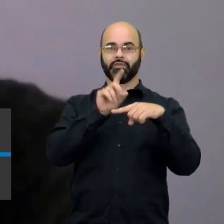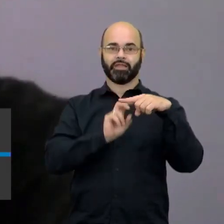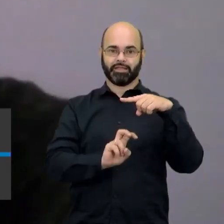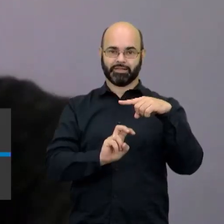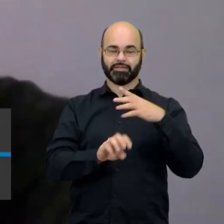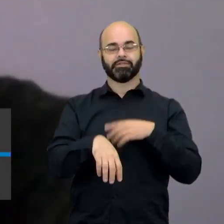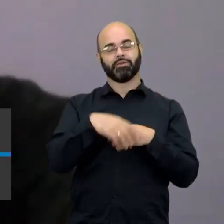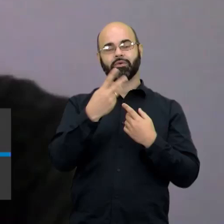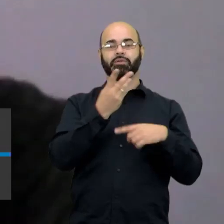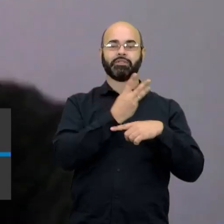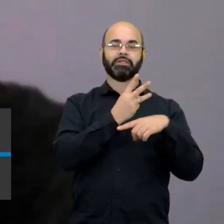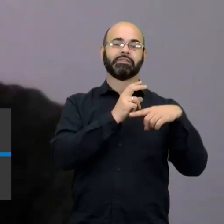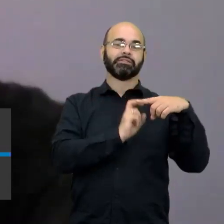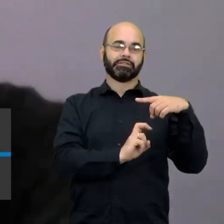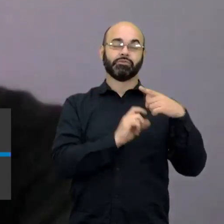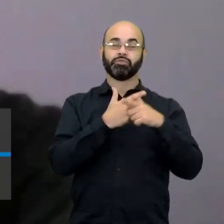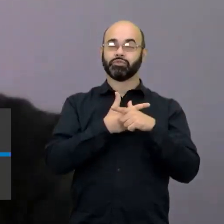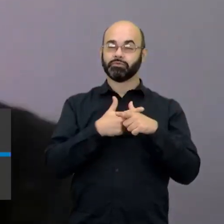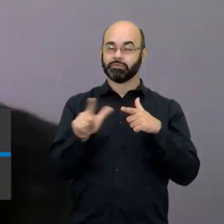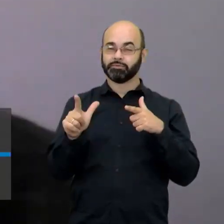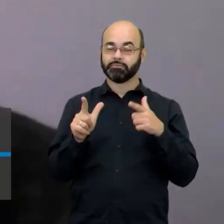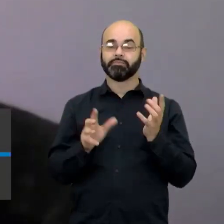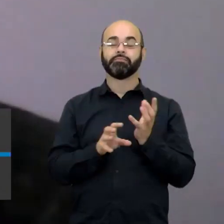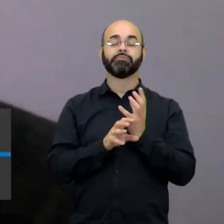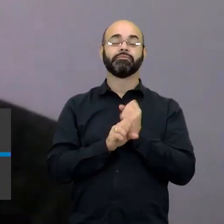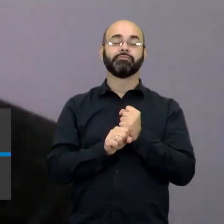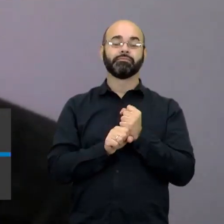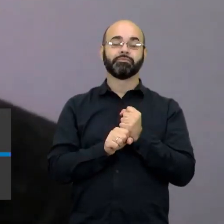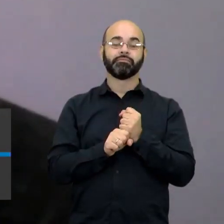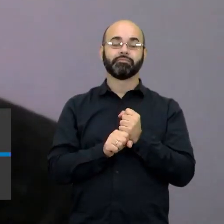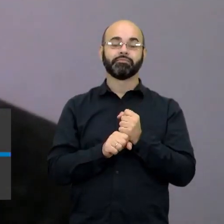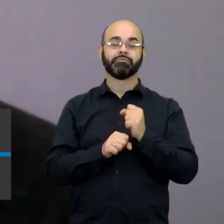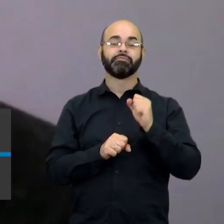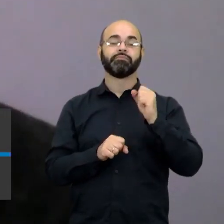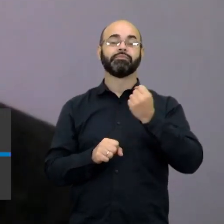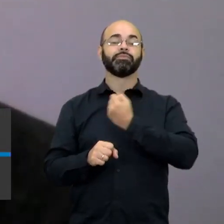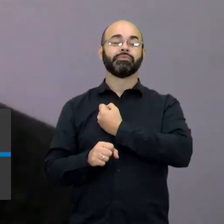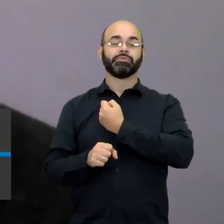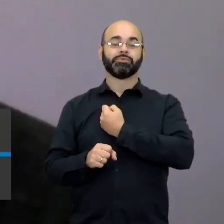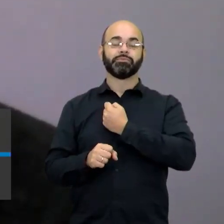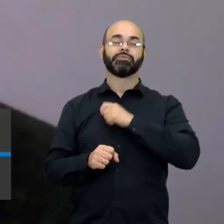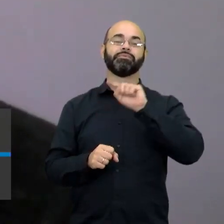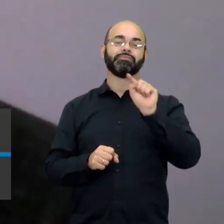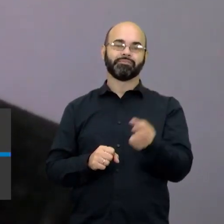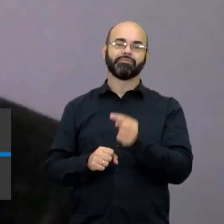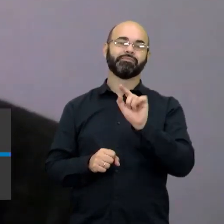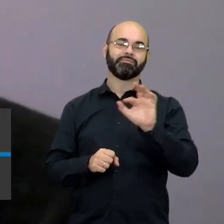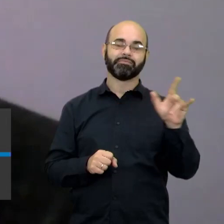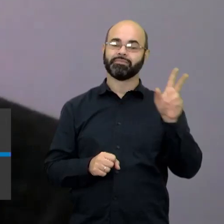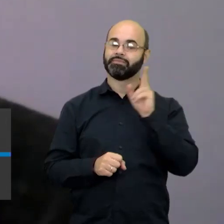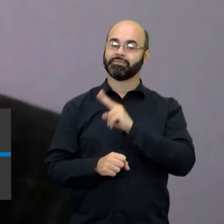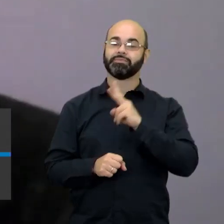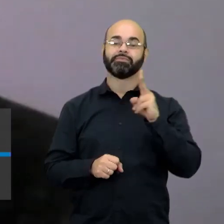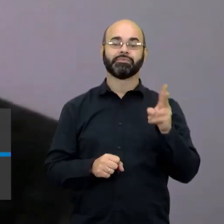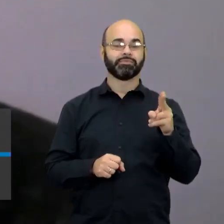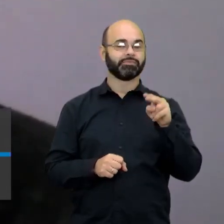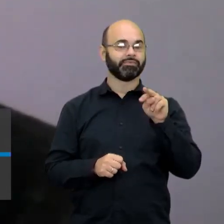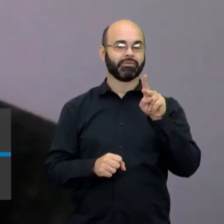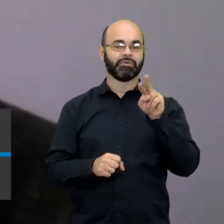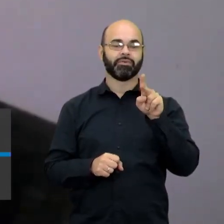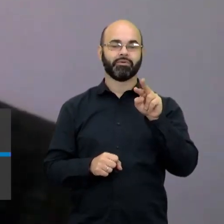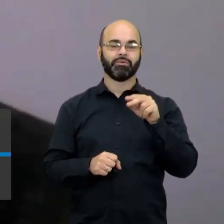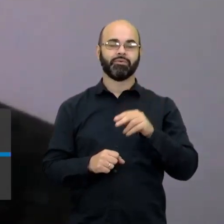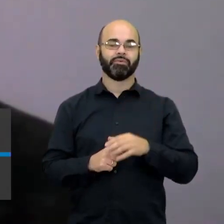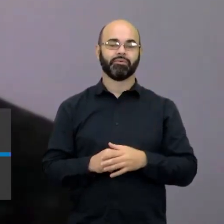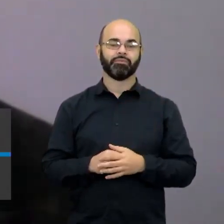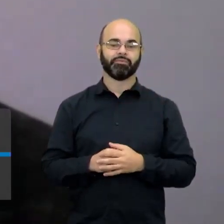por 5, a gente percebe também que a gente chega no mesmo número decimal, Vivi. Isso. A gente chega no mesmo número